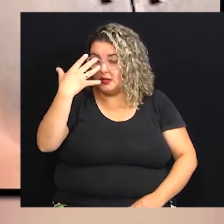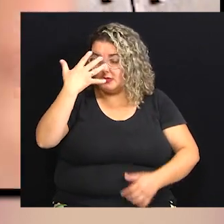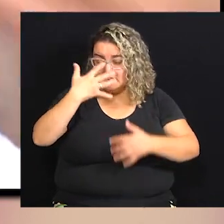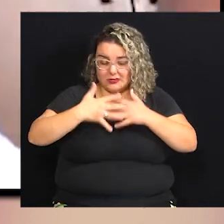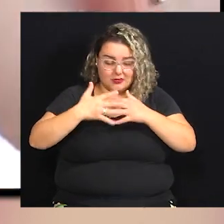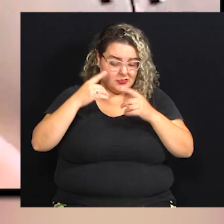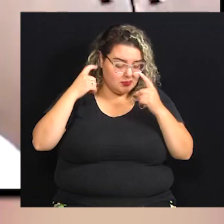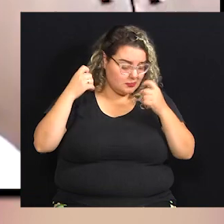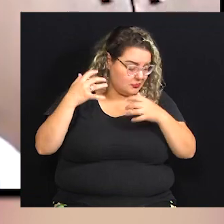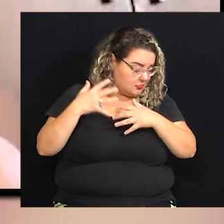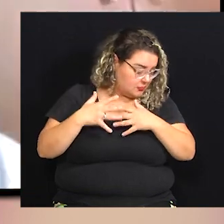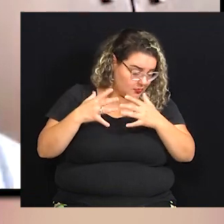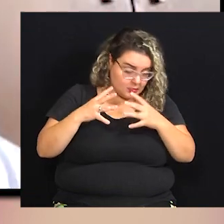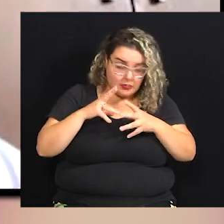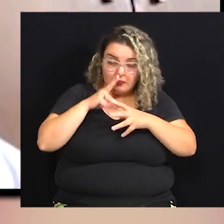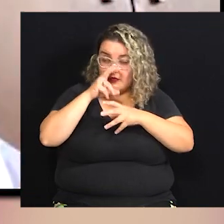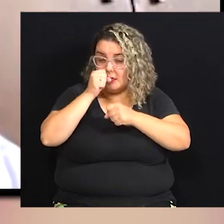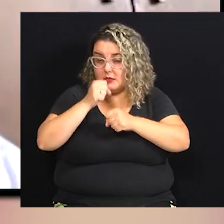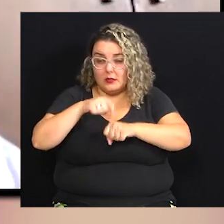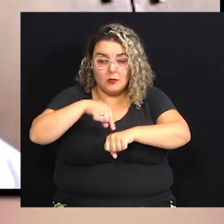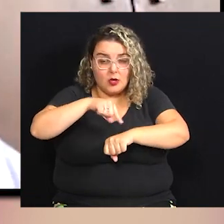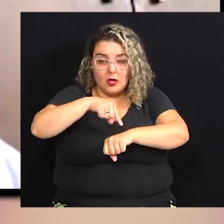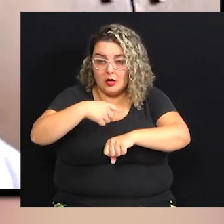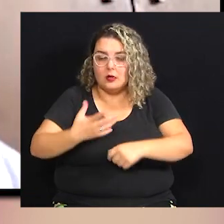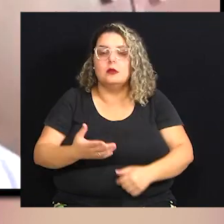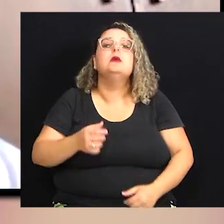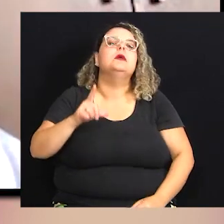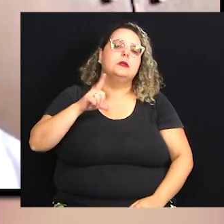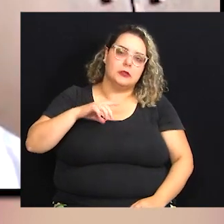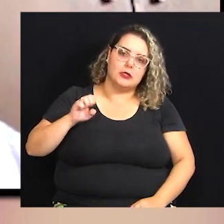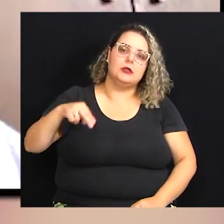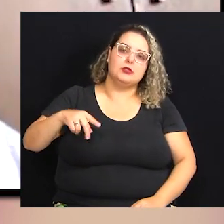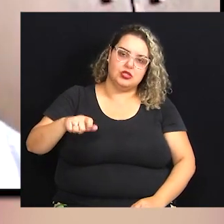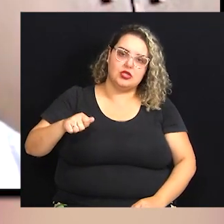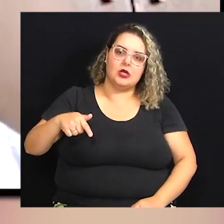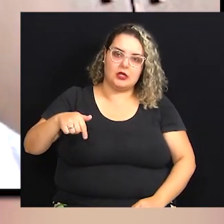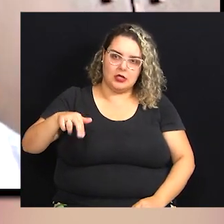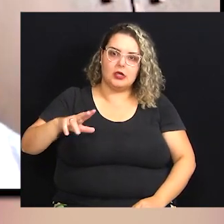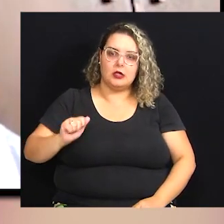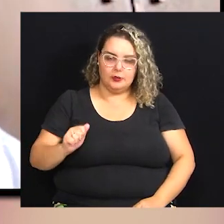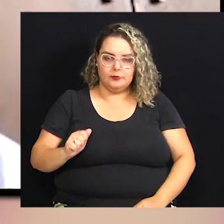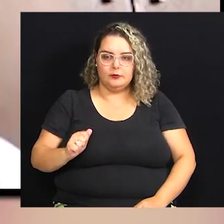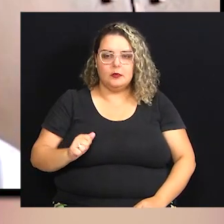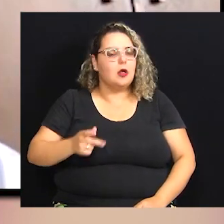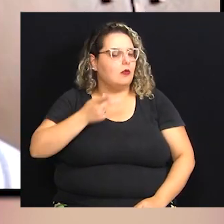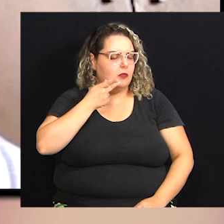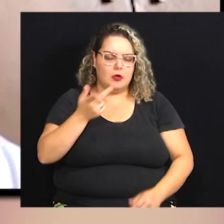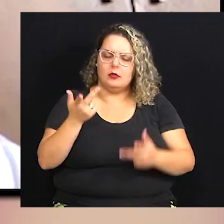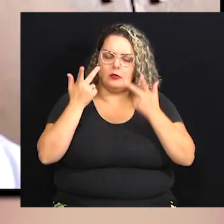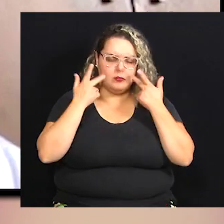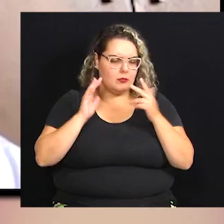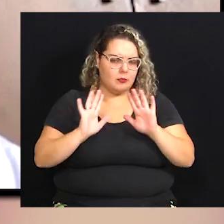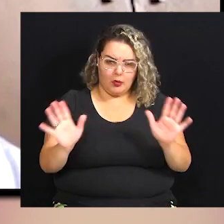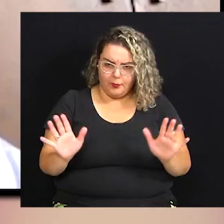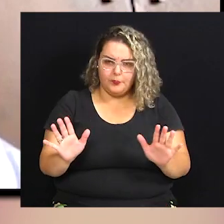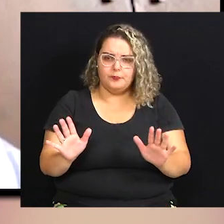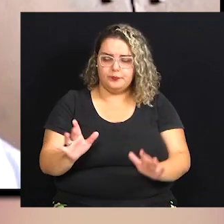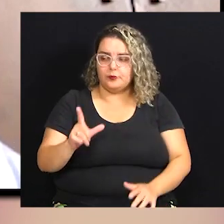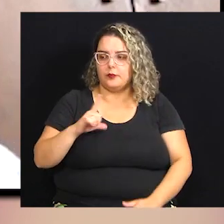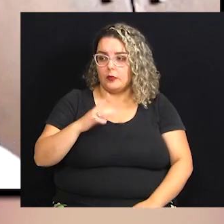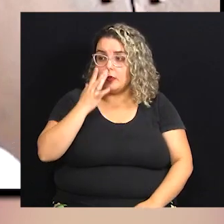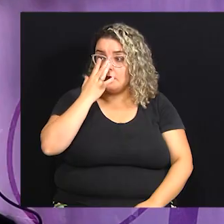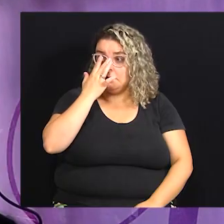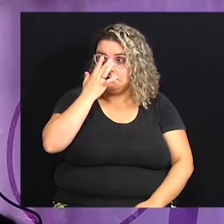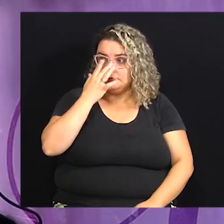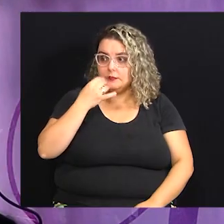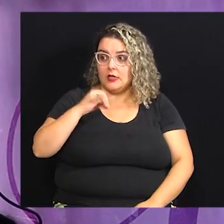luz incomoda, que o barulho incomoda, que é muito forte, que fica por horas, você tem enxaqueca. Isso eu Hum. consigo te dizer com tranquilidade,